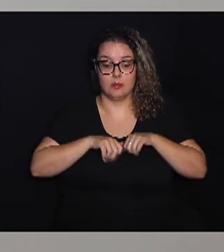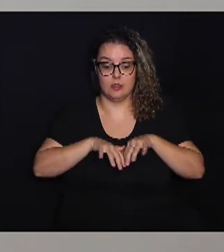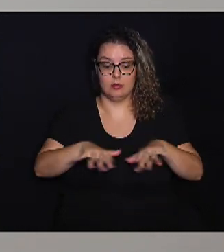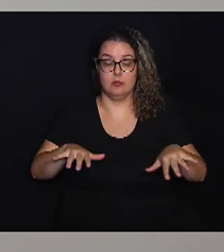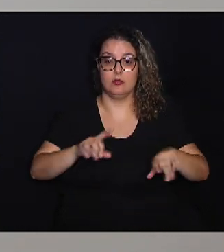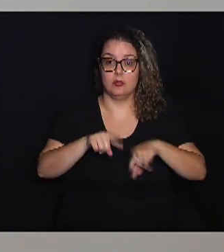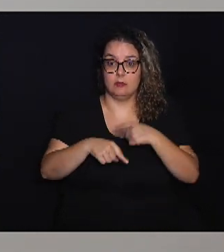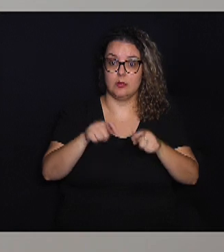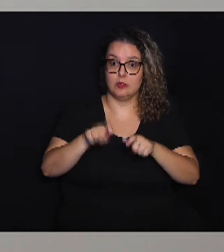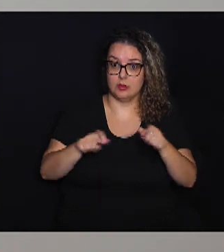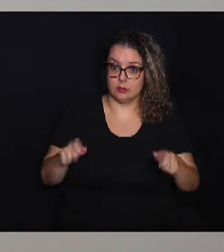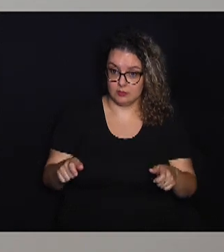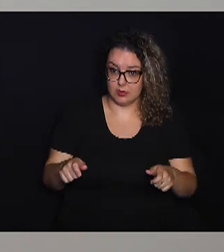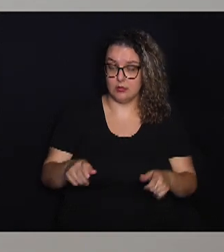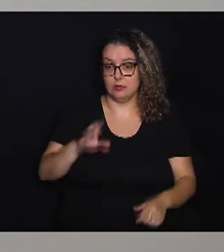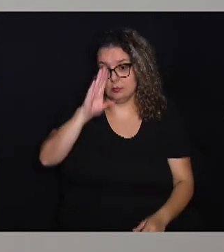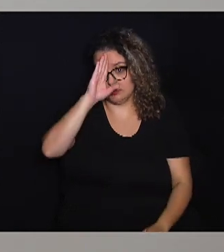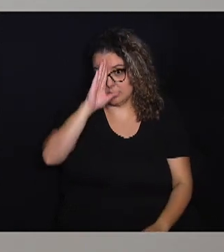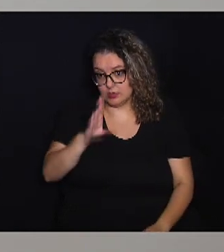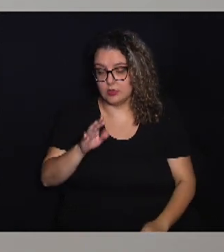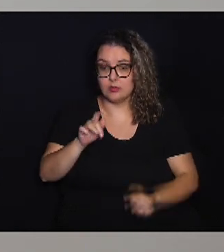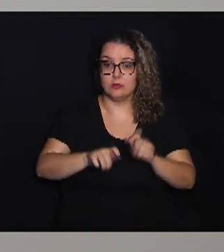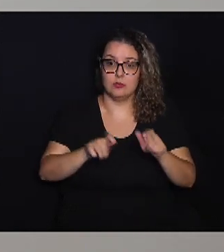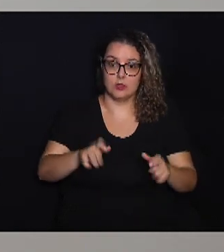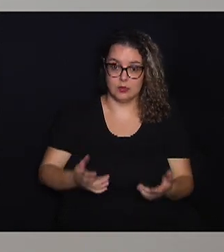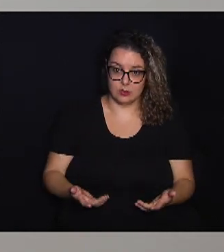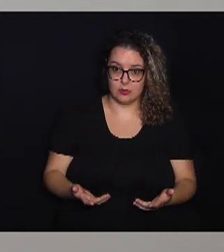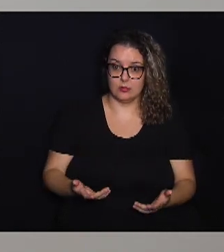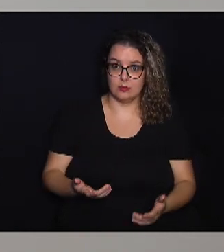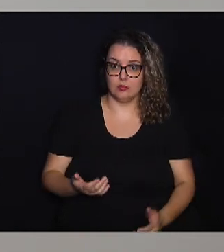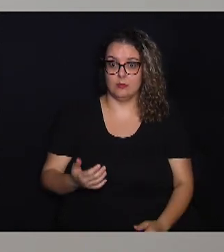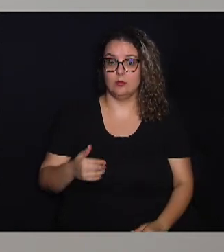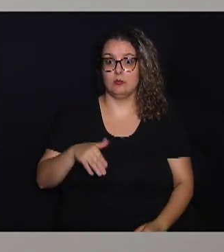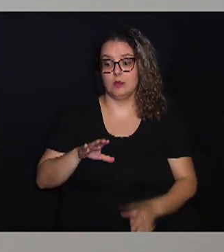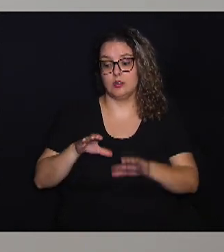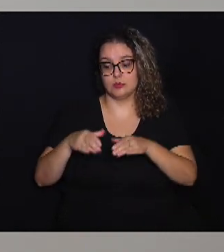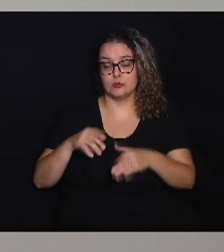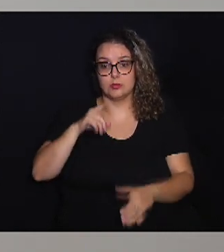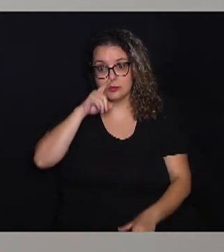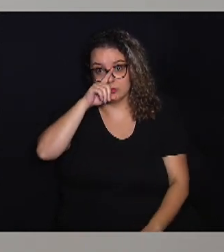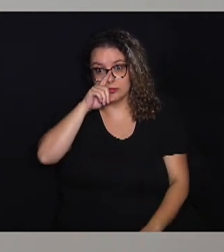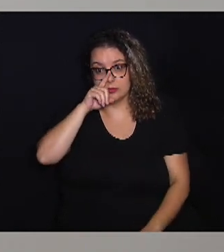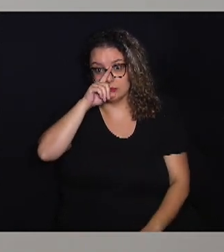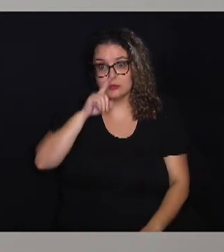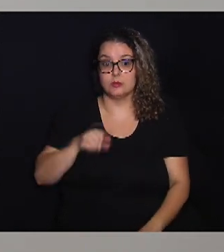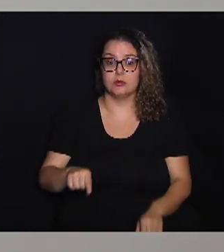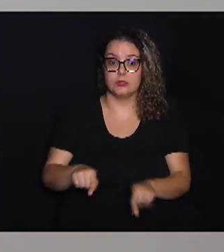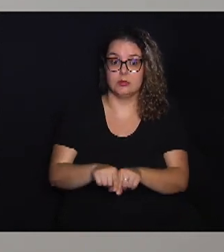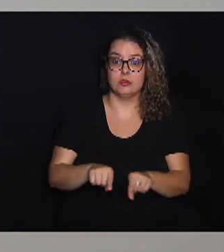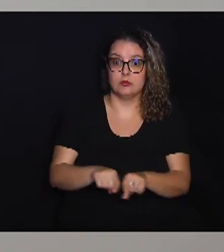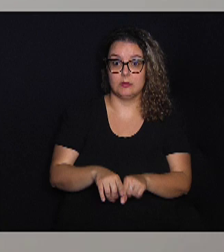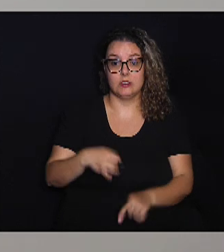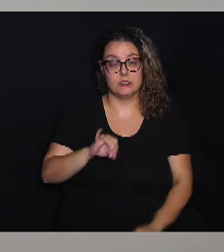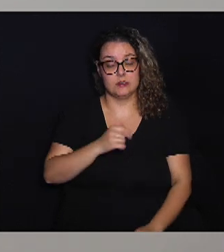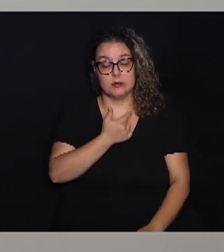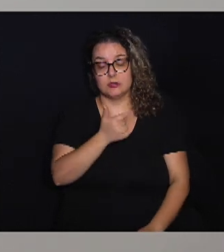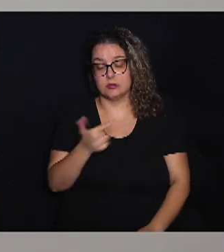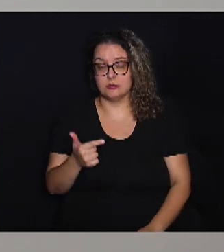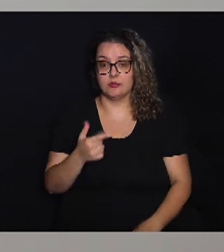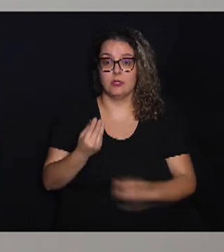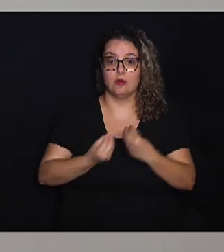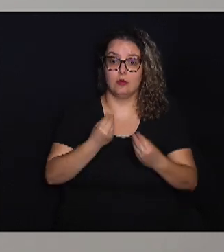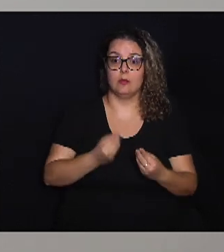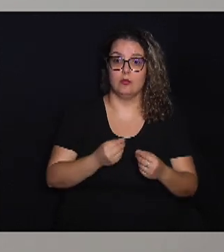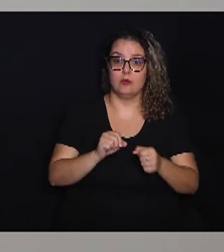outras pessoas, principalmente para as pessoas que são, né, do grupo de risco. E, se não for possível fazer esse isolamento,